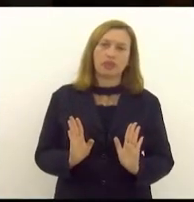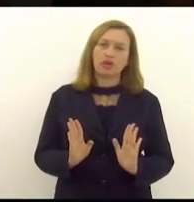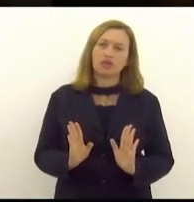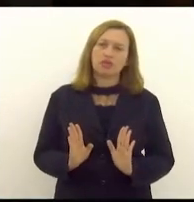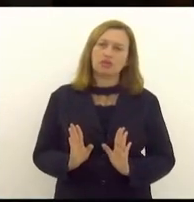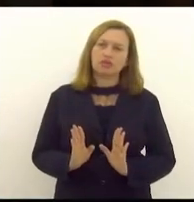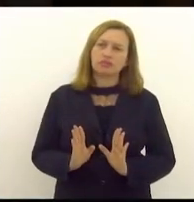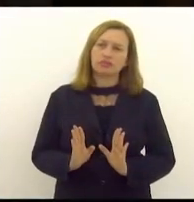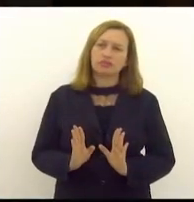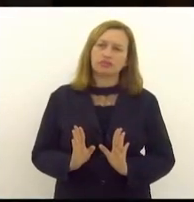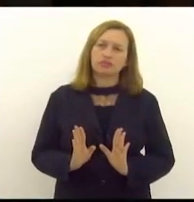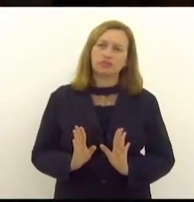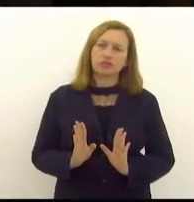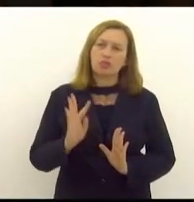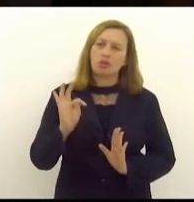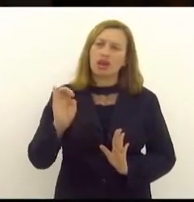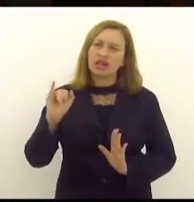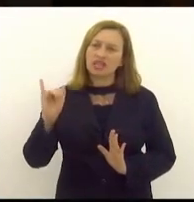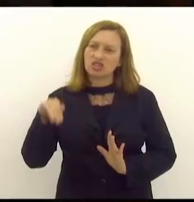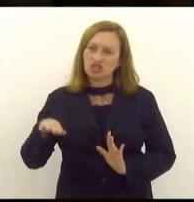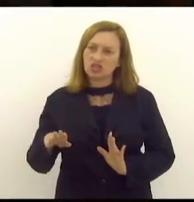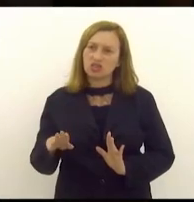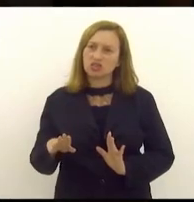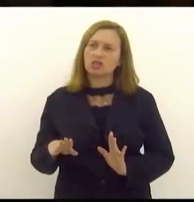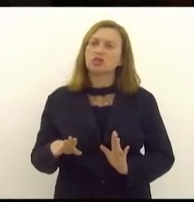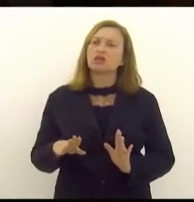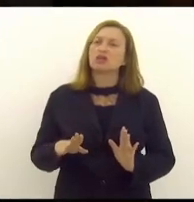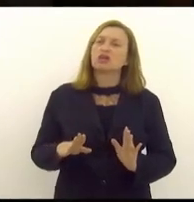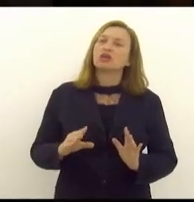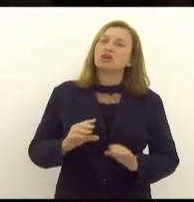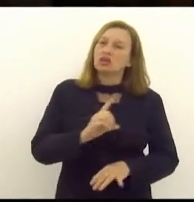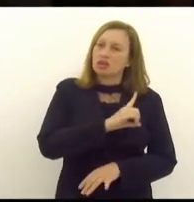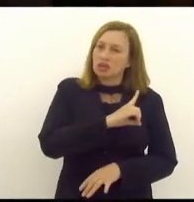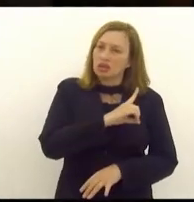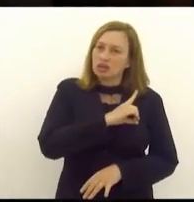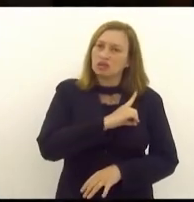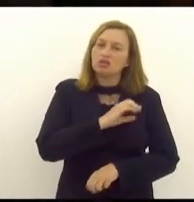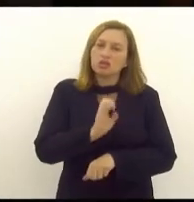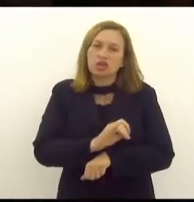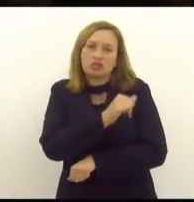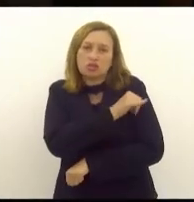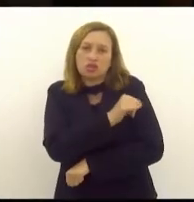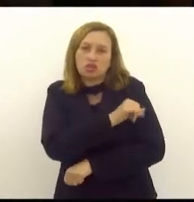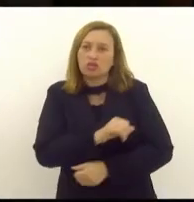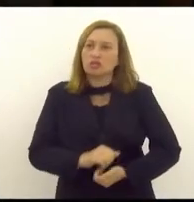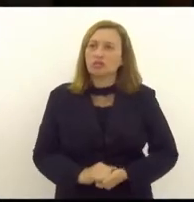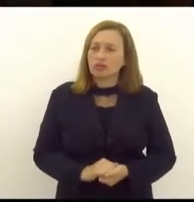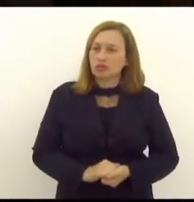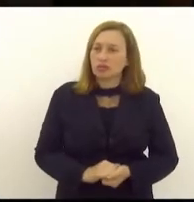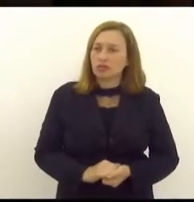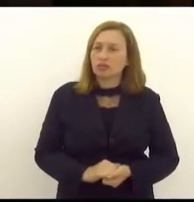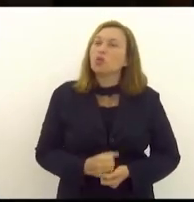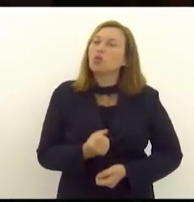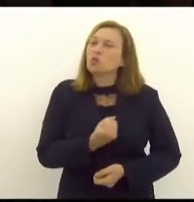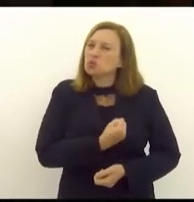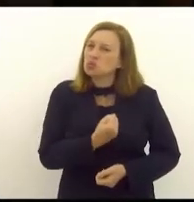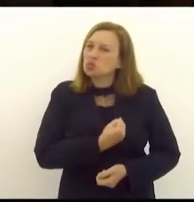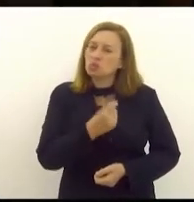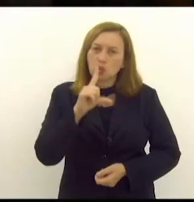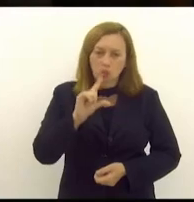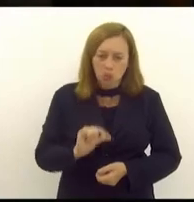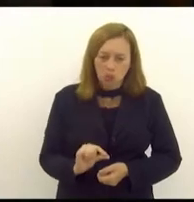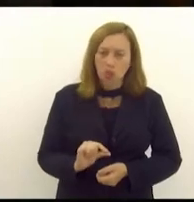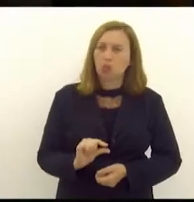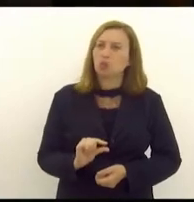é boletim de ocorrência nas delegacias do Estado do Rio de Janeiro um número ínfimo